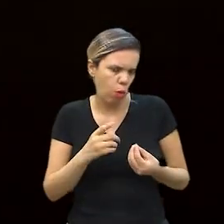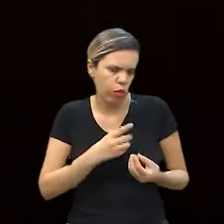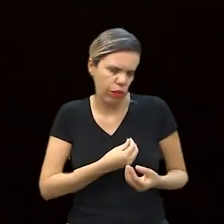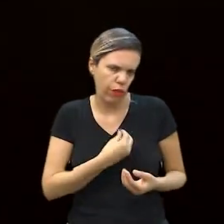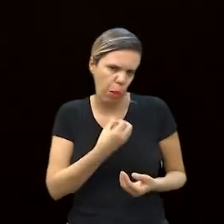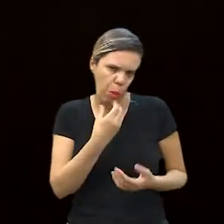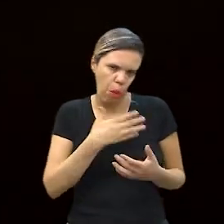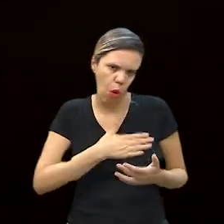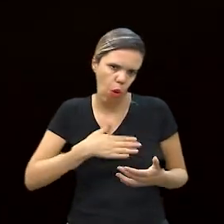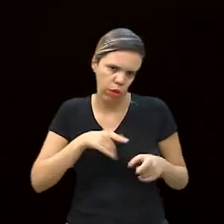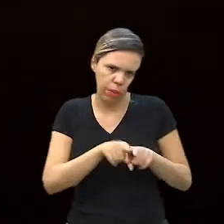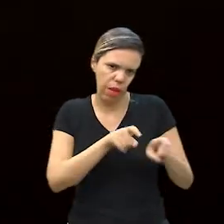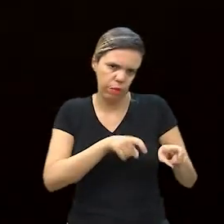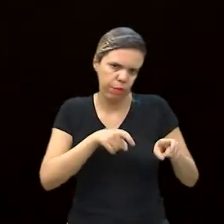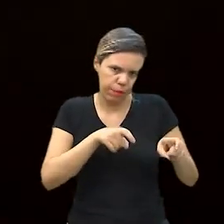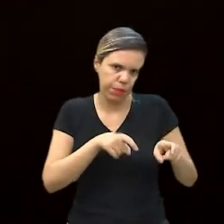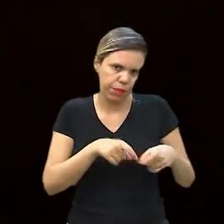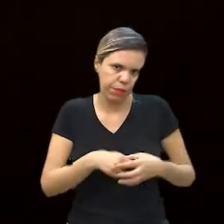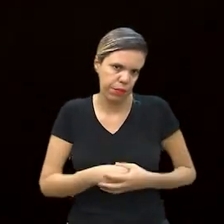vida boa também no campo?